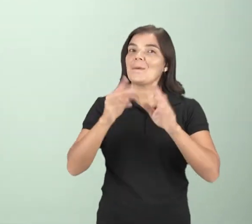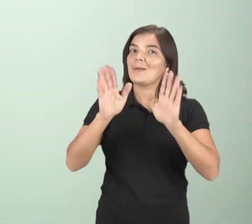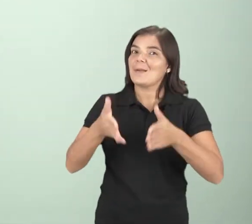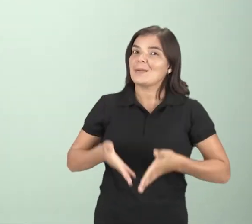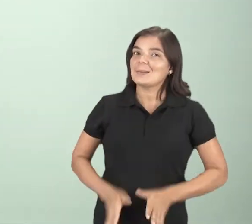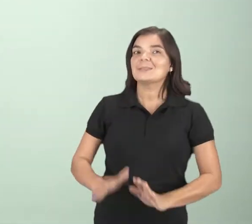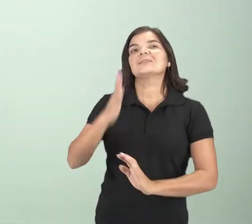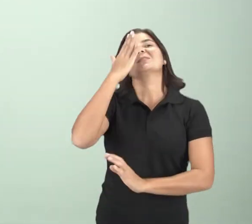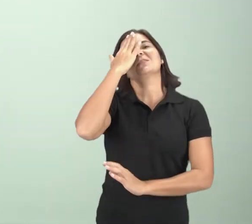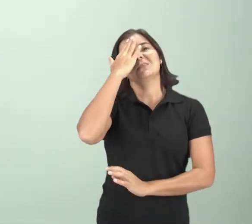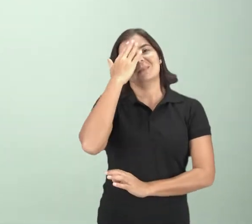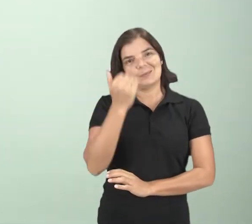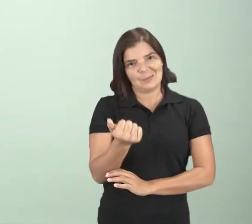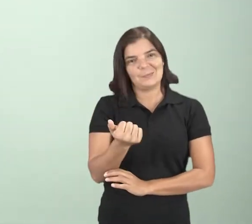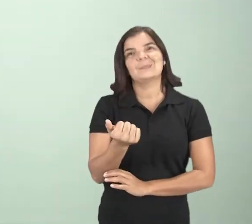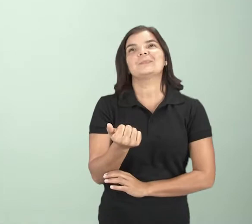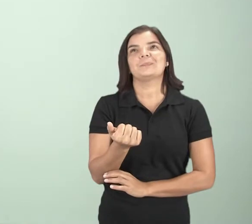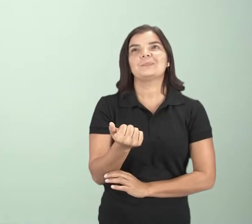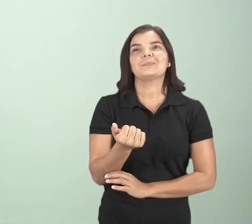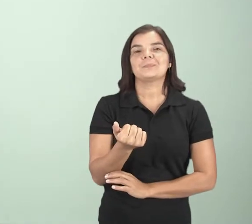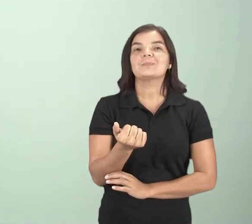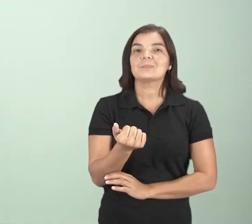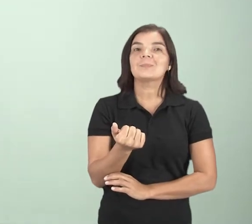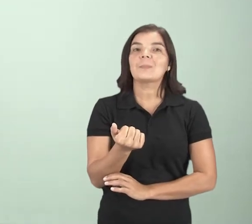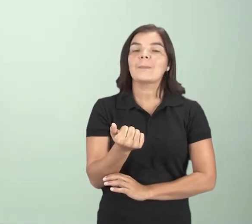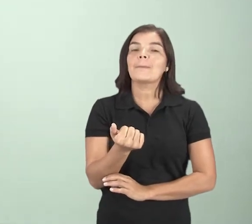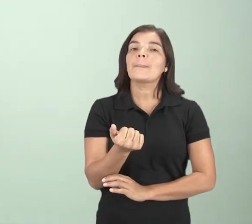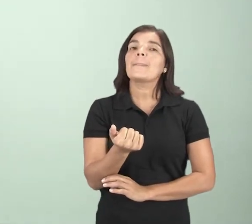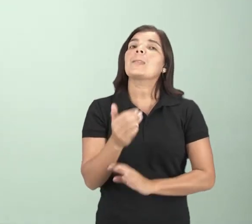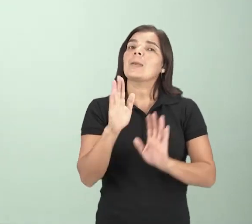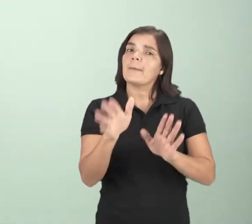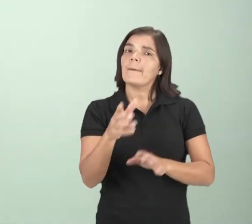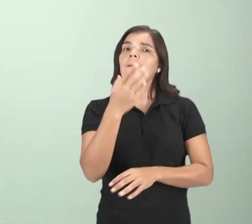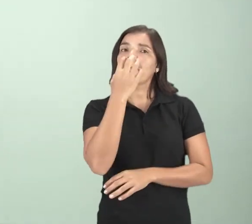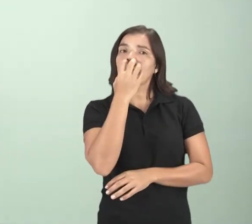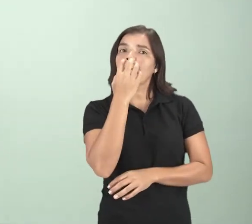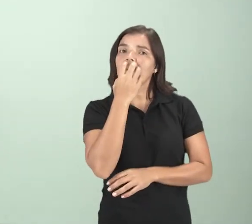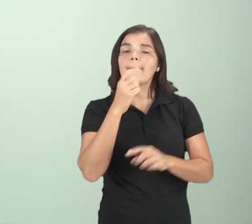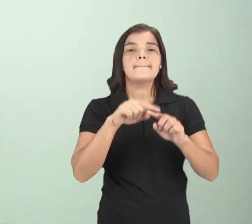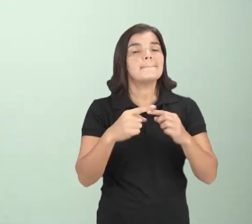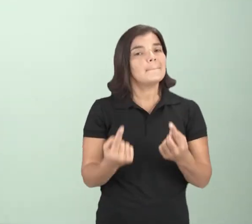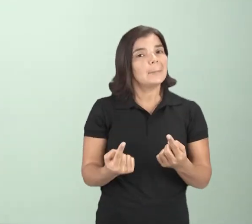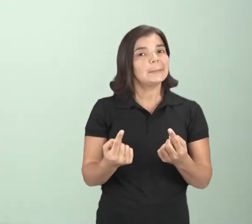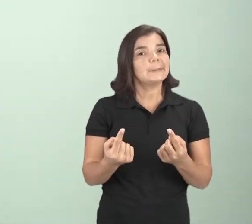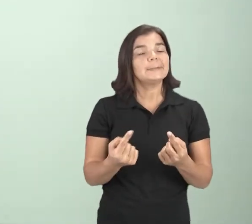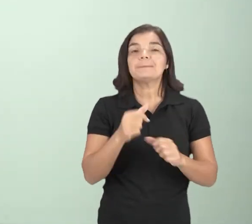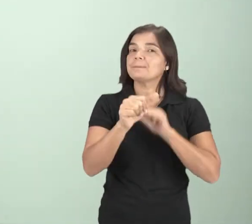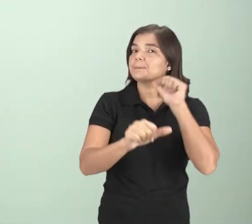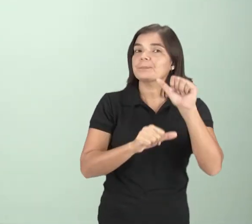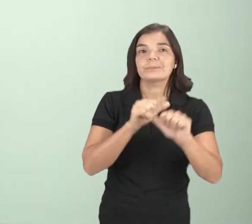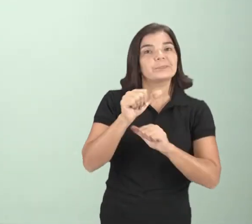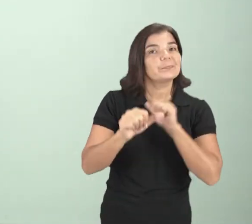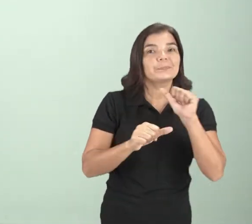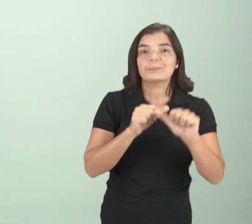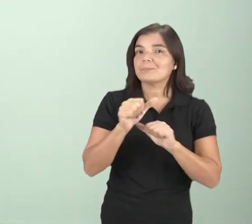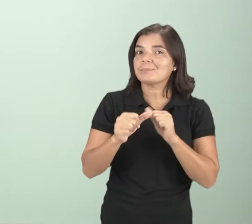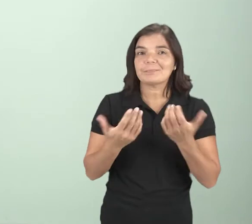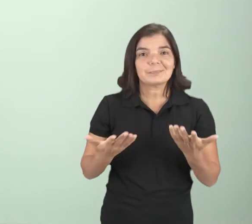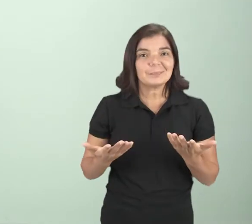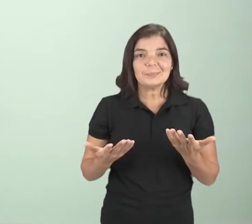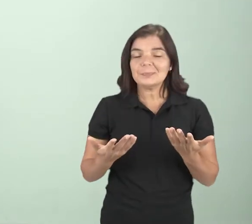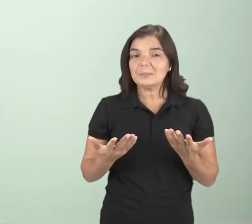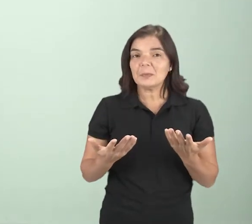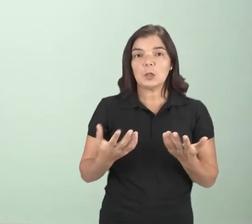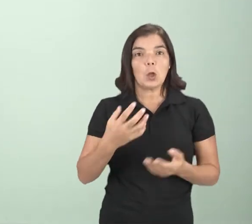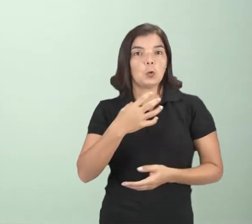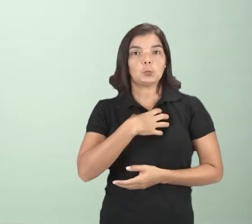nasceu sabendo é um pouco forçado, que é cão. E ele não vai mudar a sua espécie,